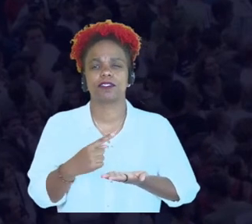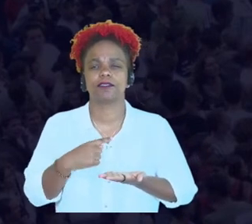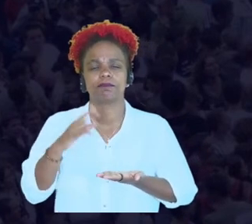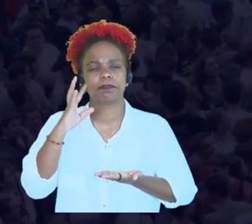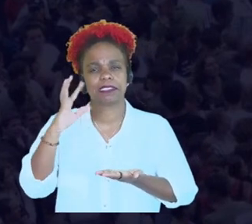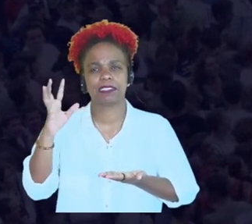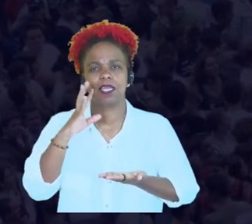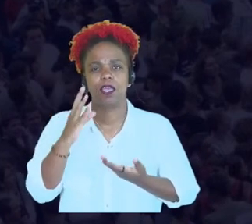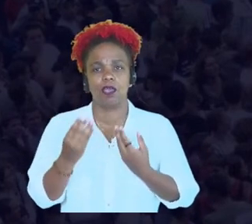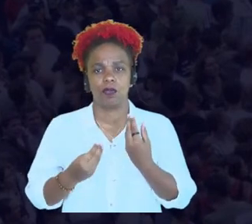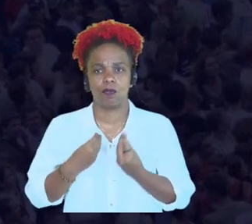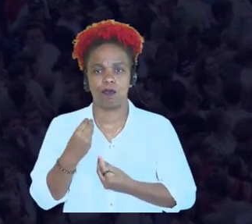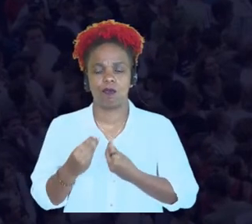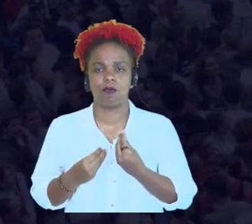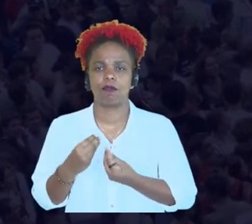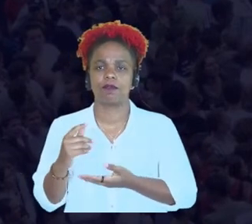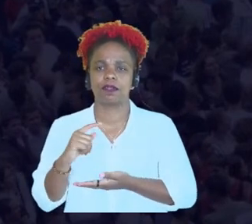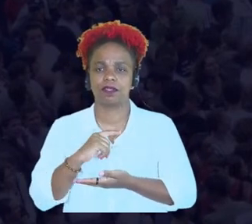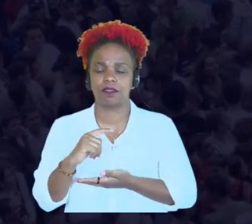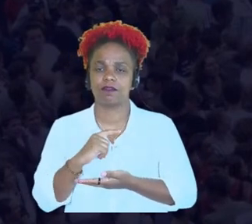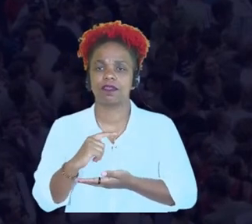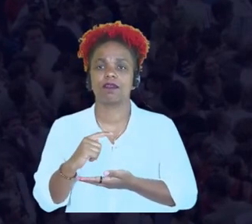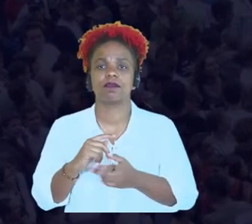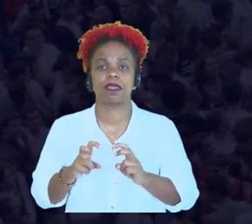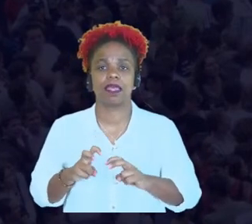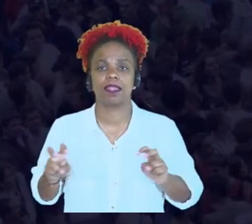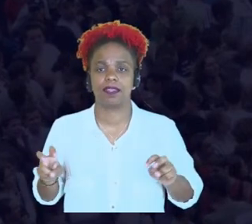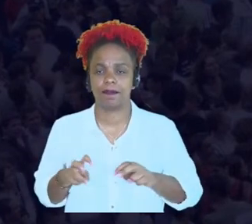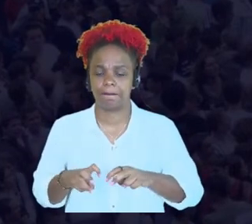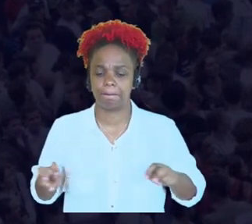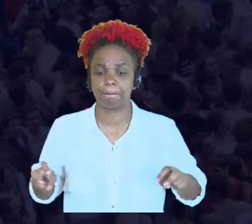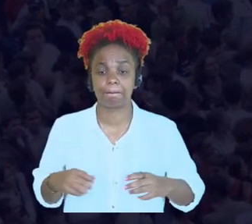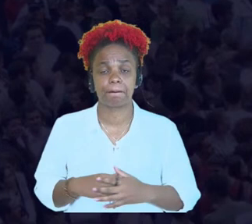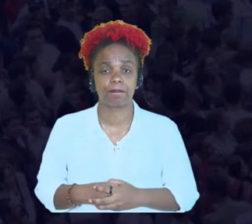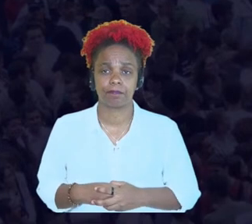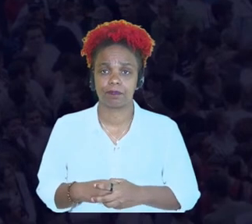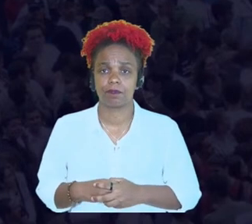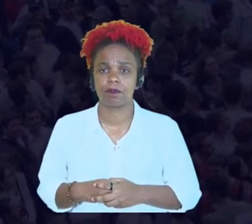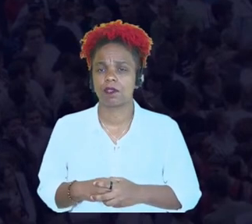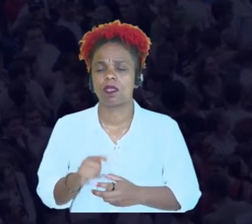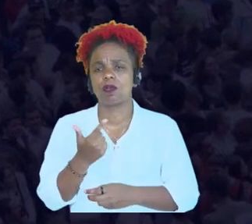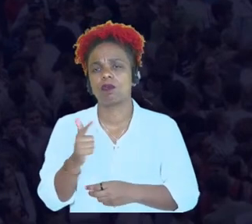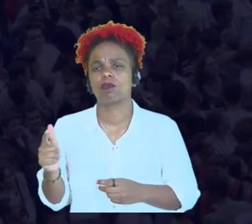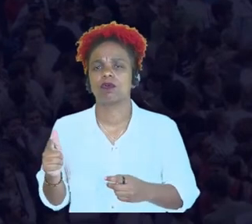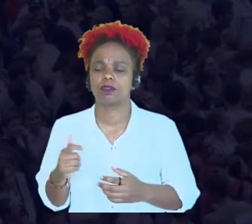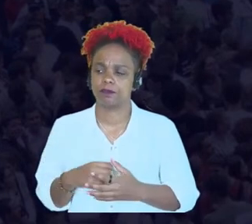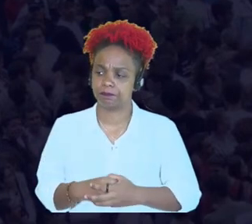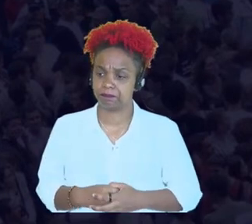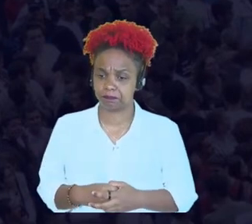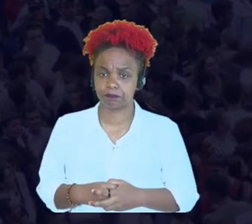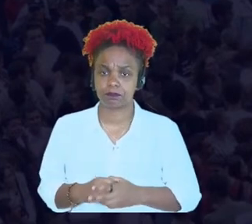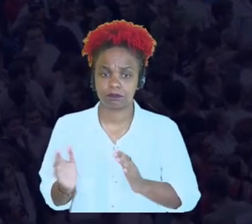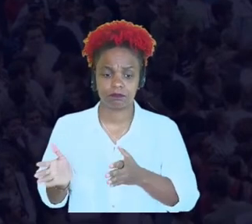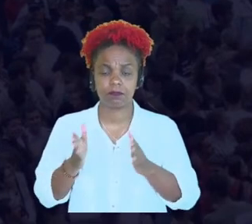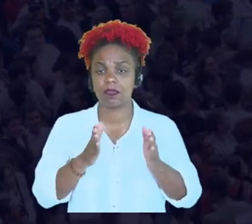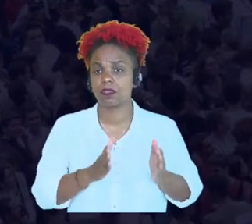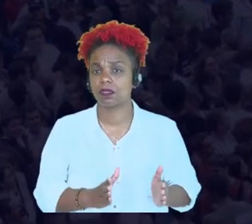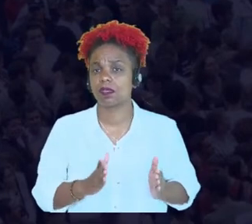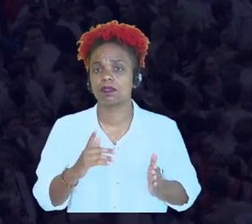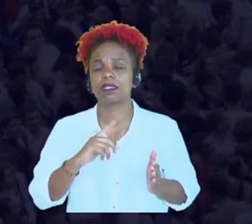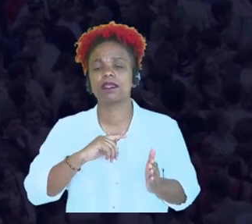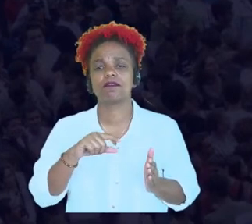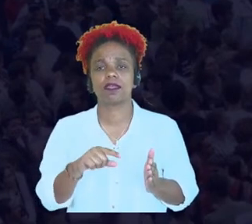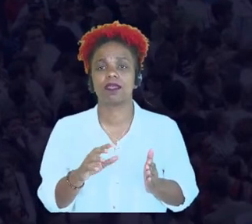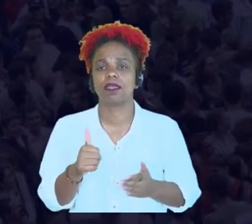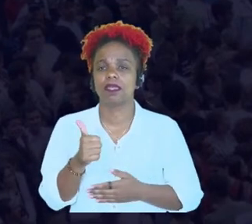essa leitura dessas cadeiras. Depois, outra coisa que é interessante a gente observar é que apenas